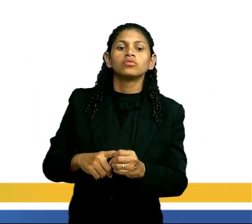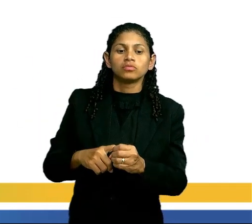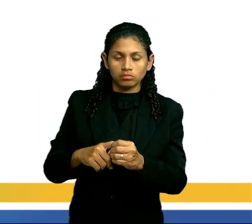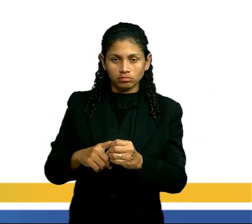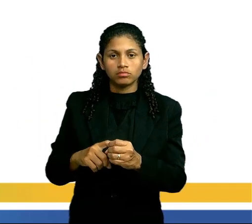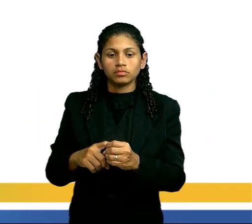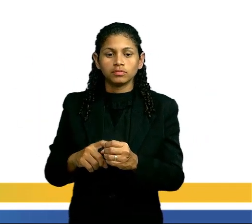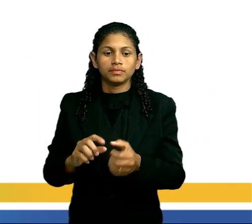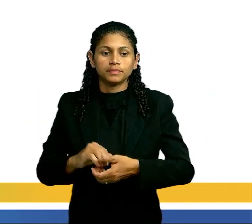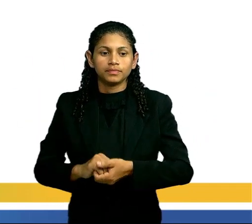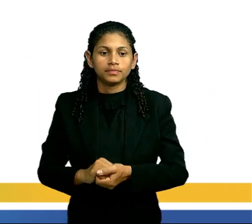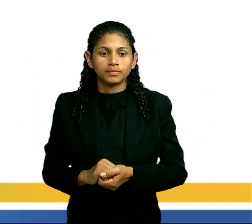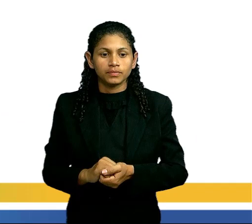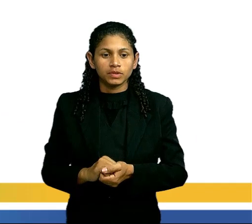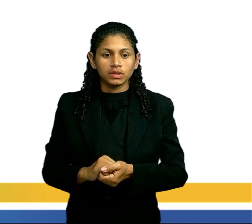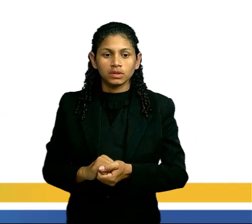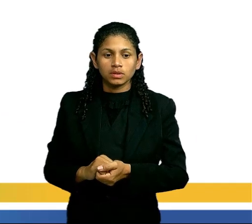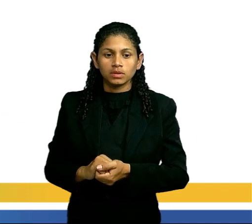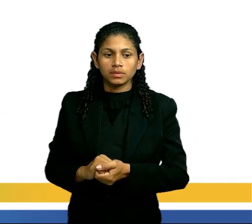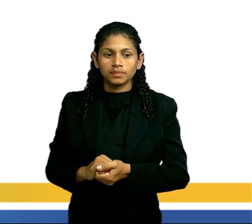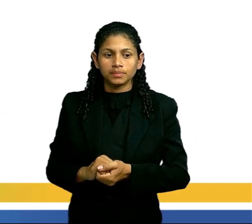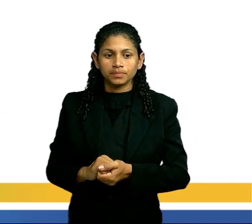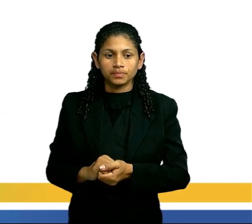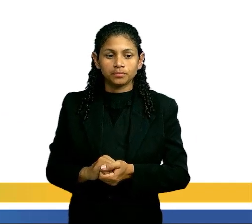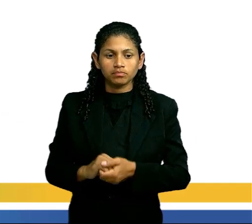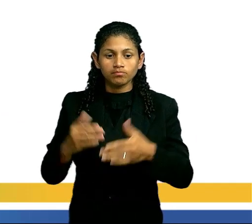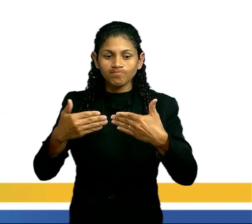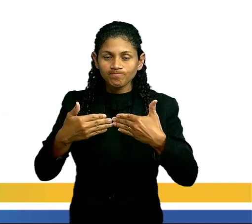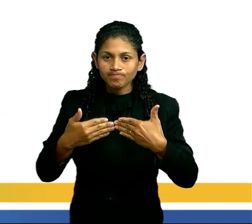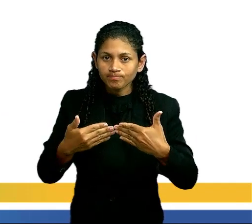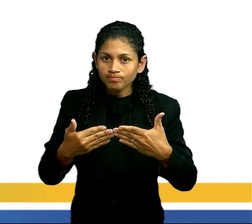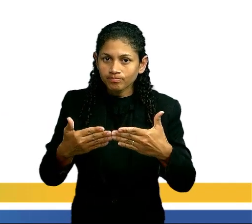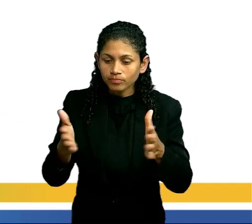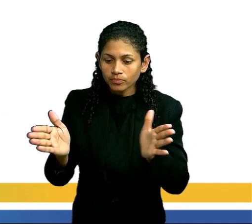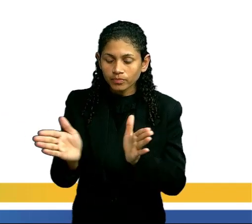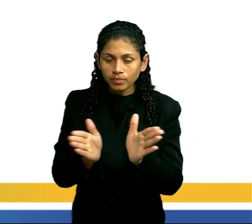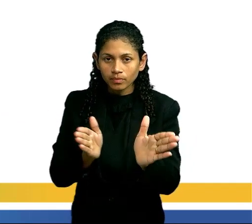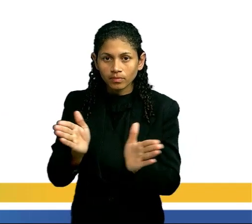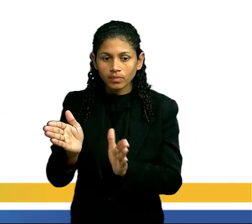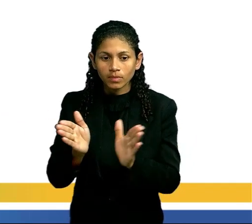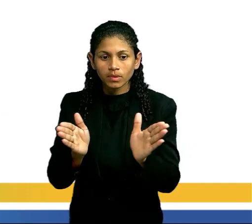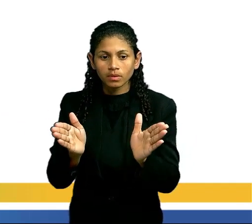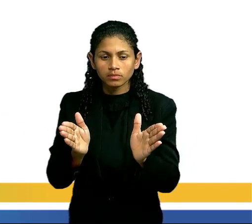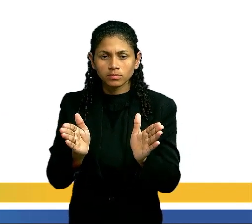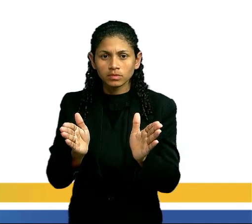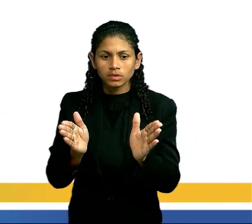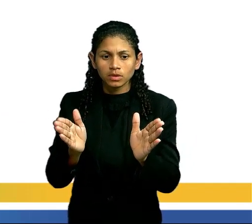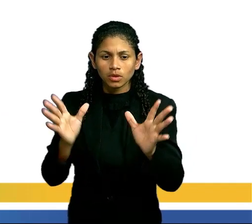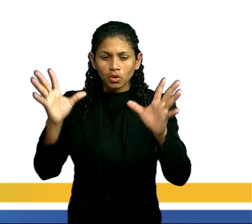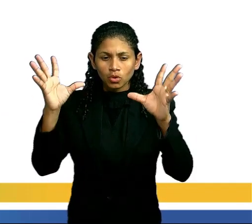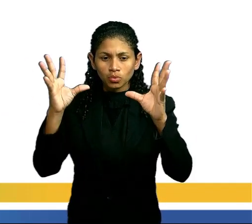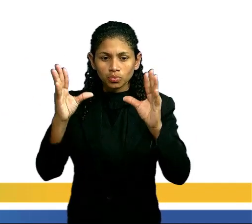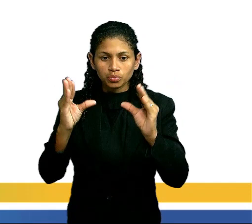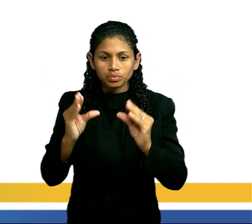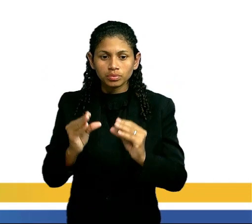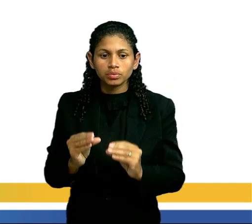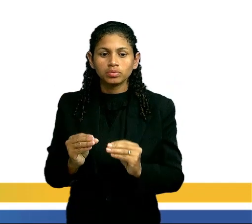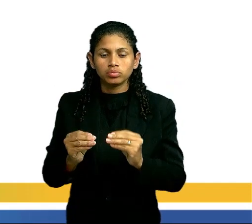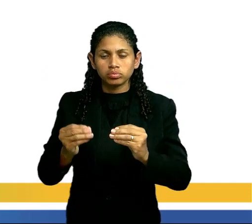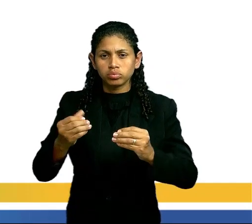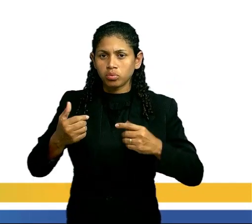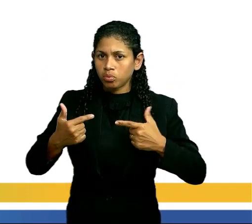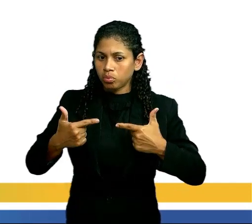ciclo progressivo de tensões e abriu o caminho para o arrefecimento da guerra comercial entre os Estados Unidos